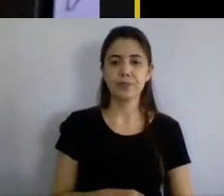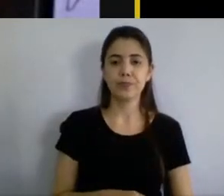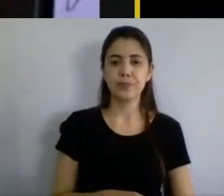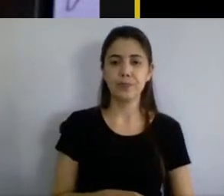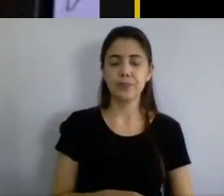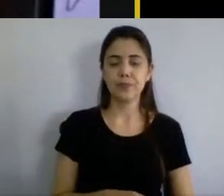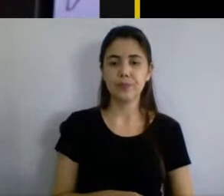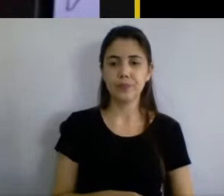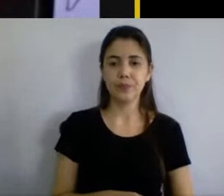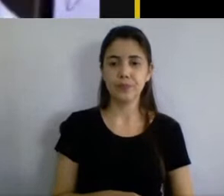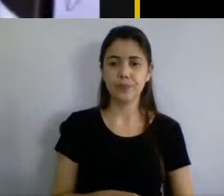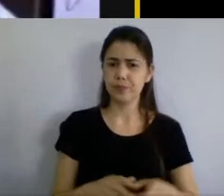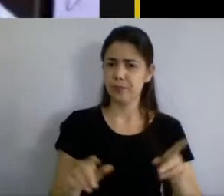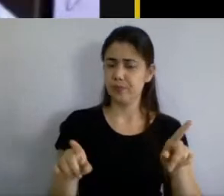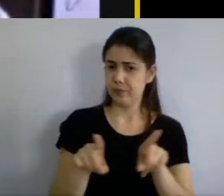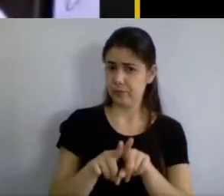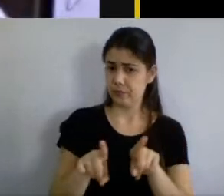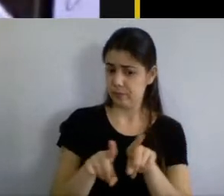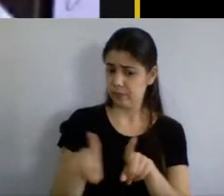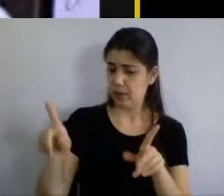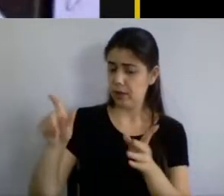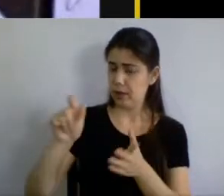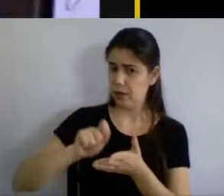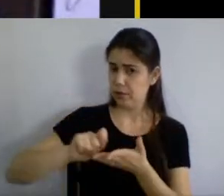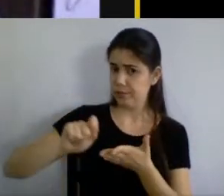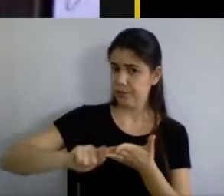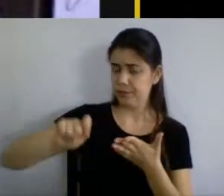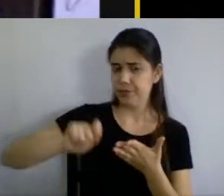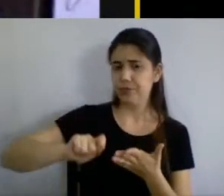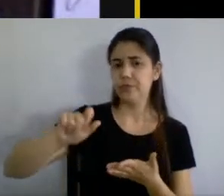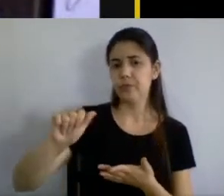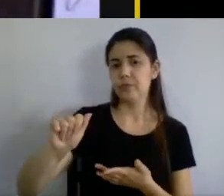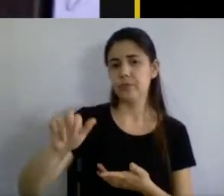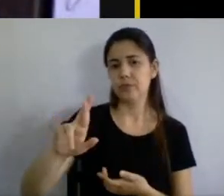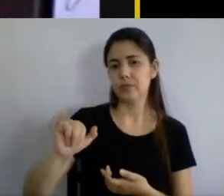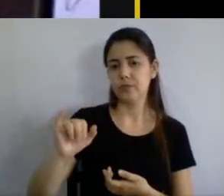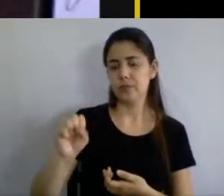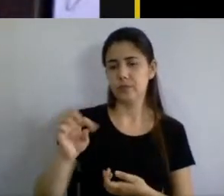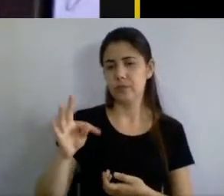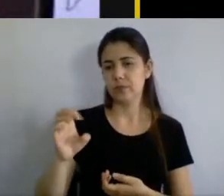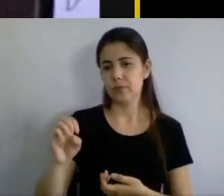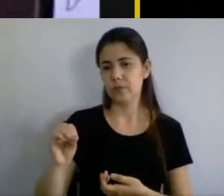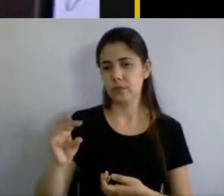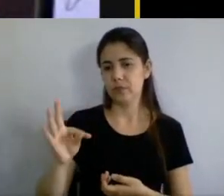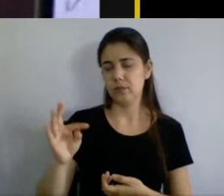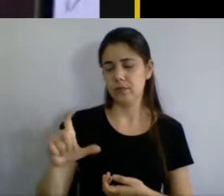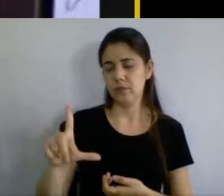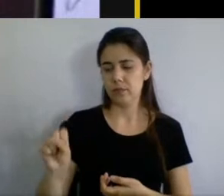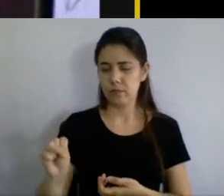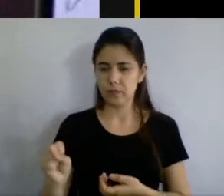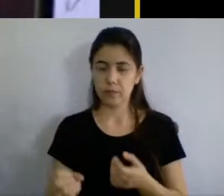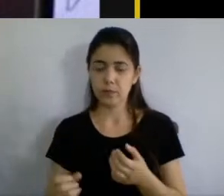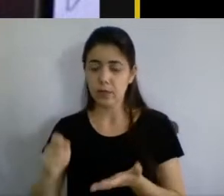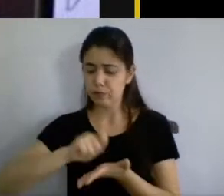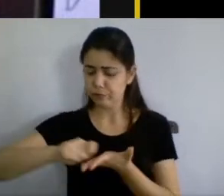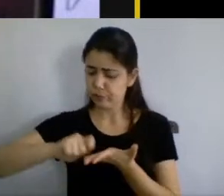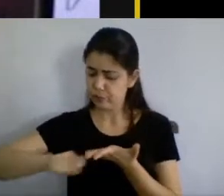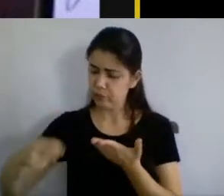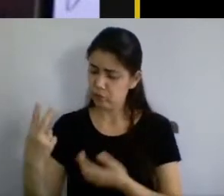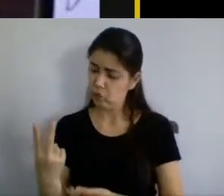Agora, o Aristóteles escreveu dois livros, que são os Tópicos e a Retórica. E aqui